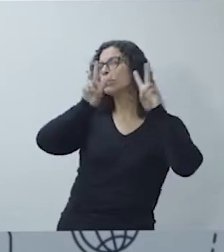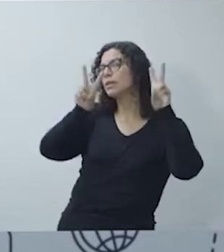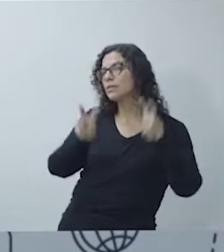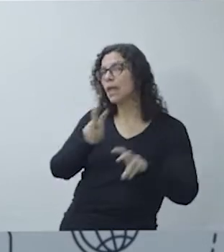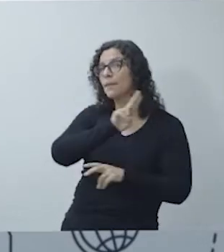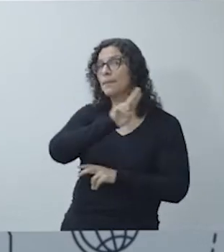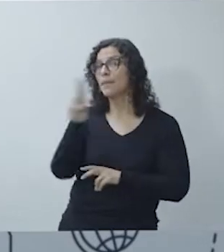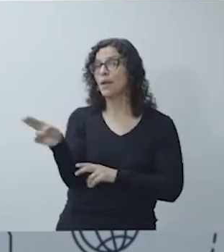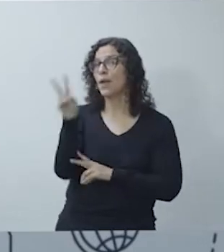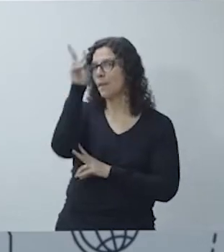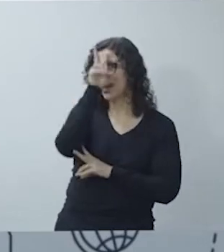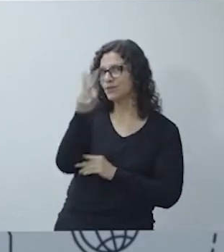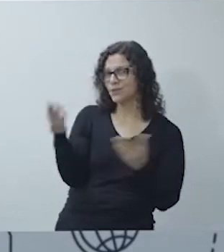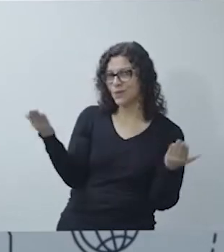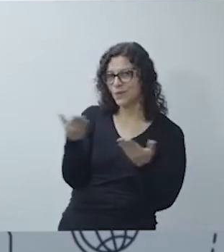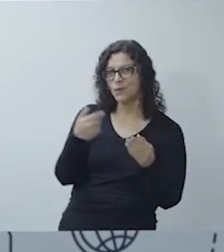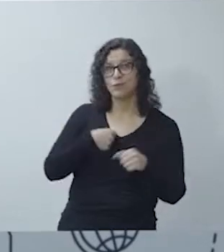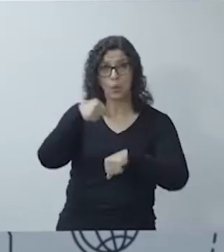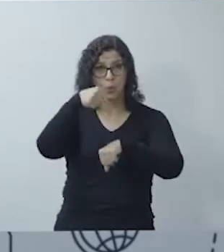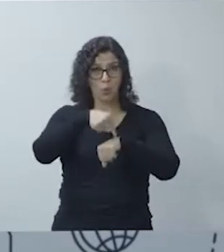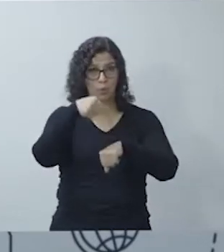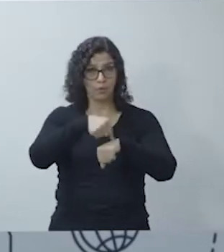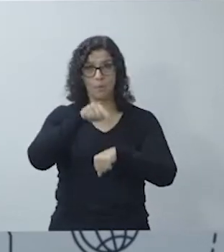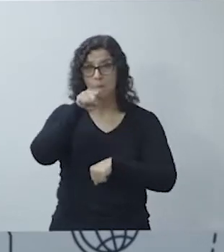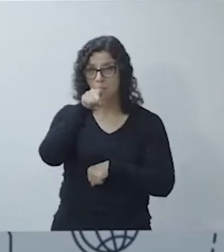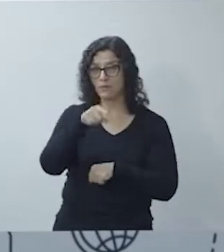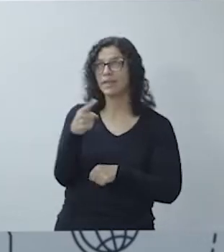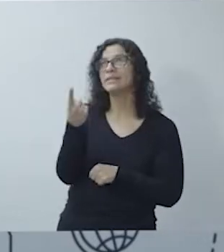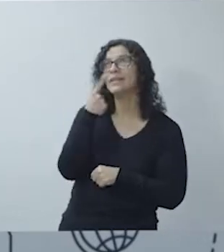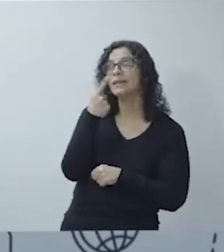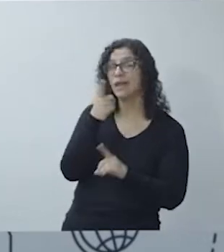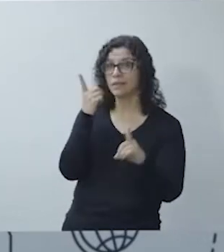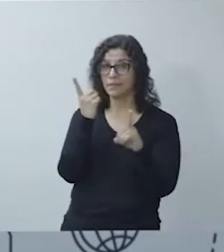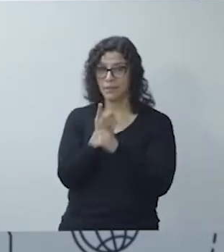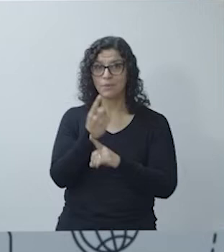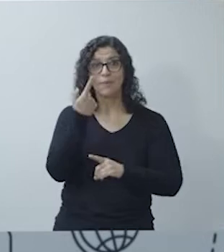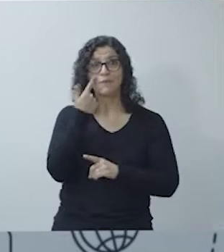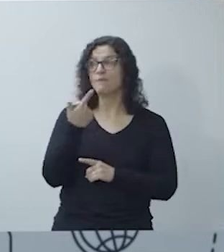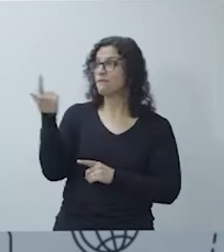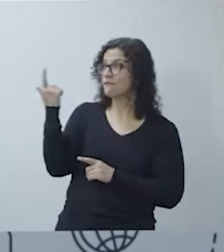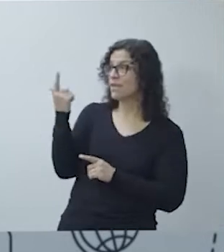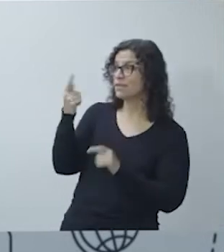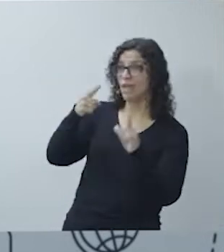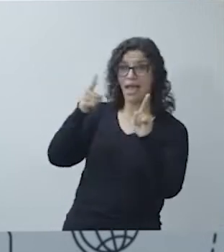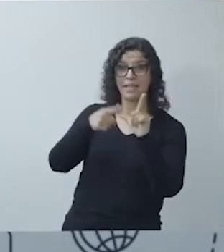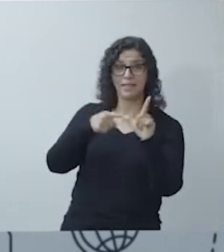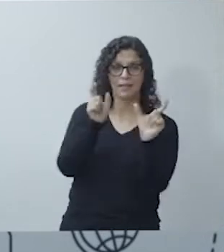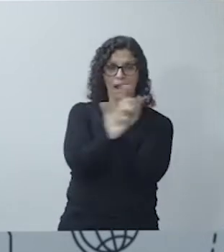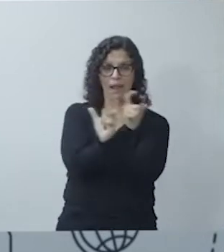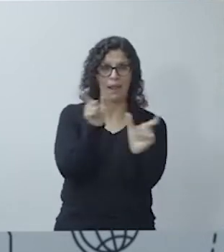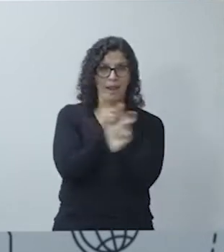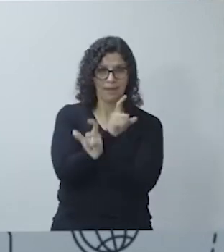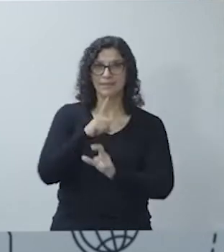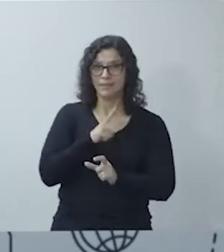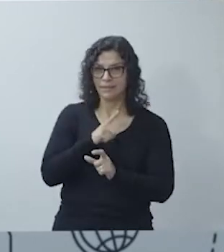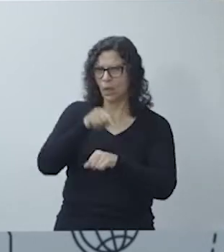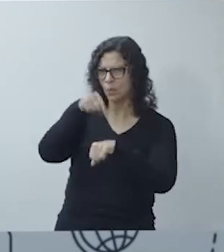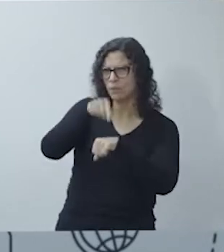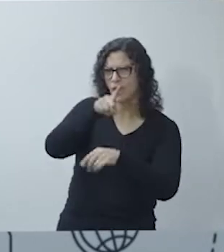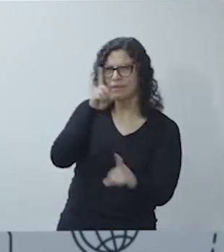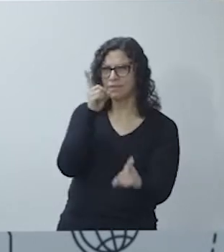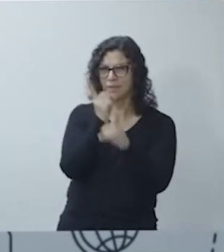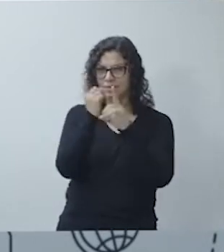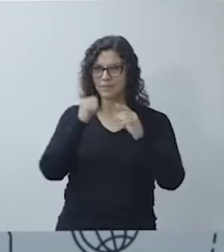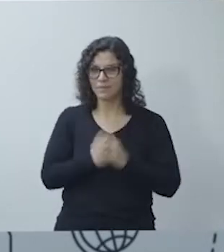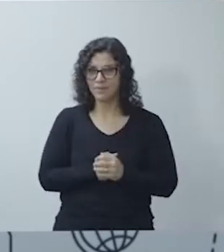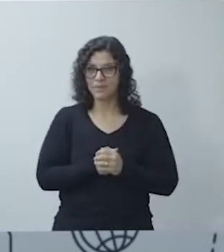título do nosso conto de hoje. Eu vou dar um tempo para você descobrir. Veja que as letras estão embaralhadas. Vou dar um tempo para